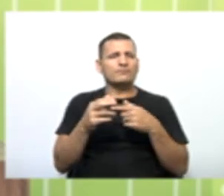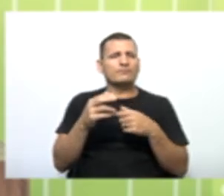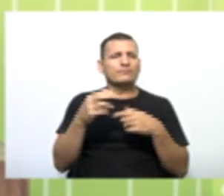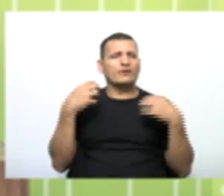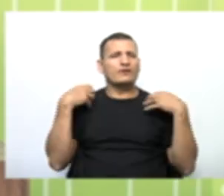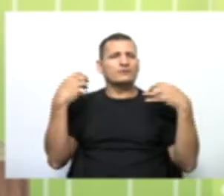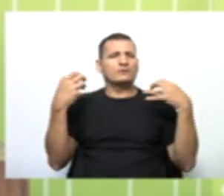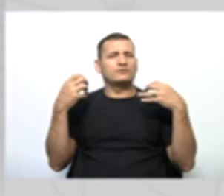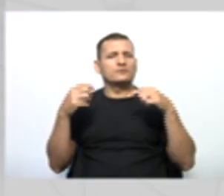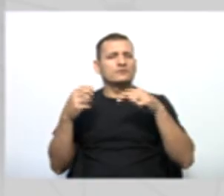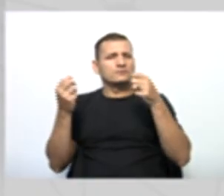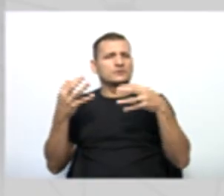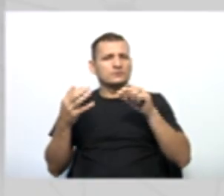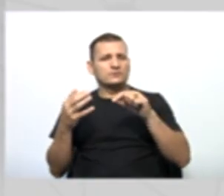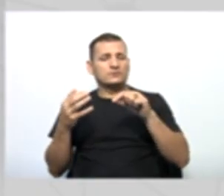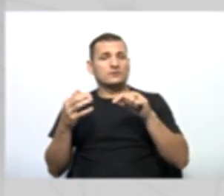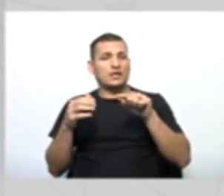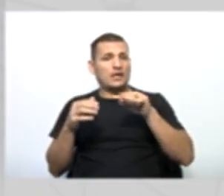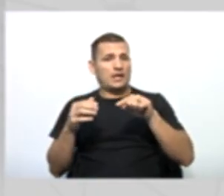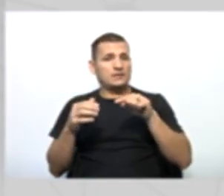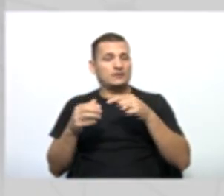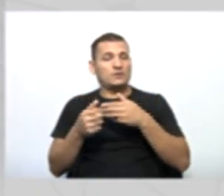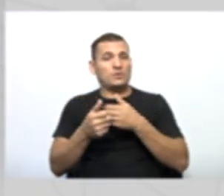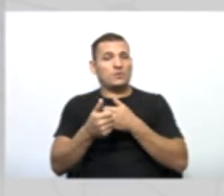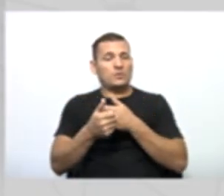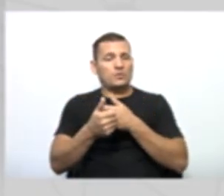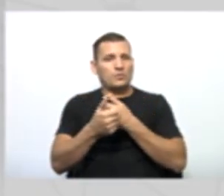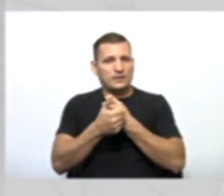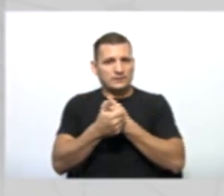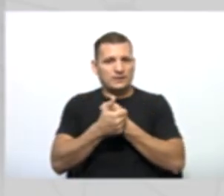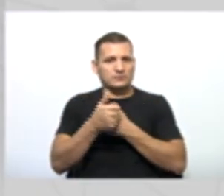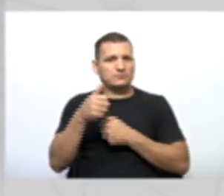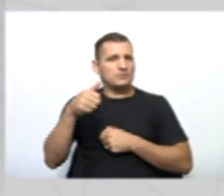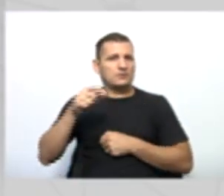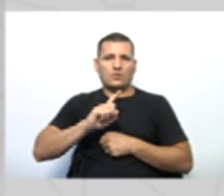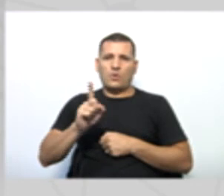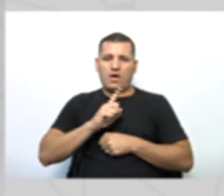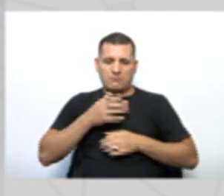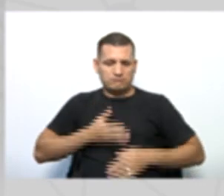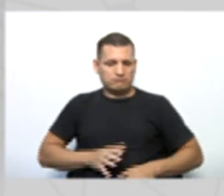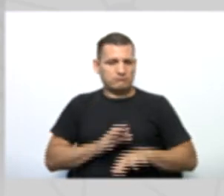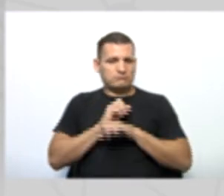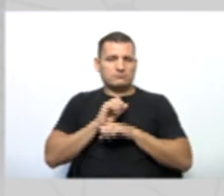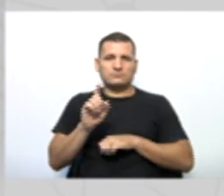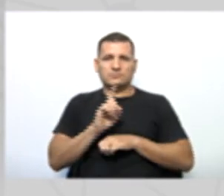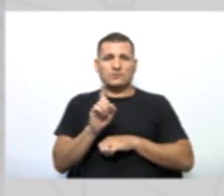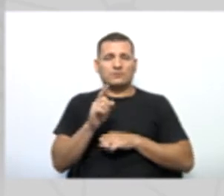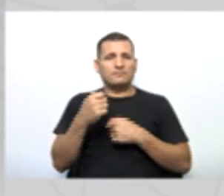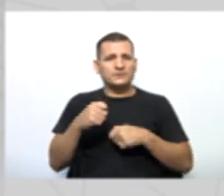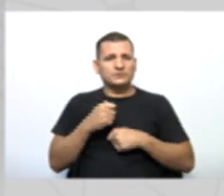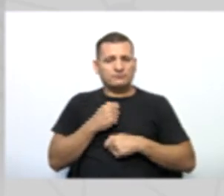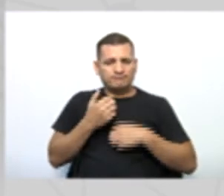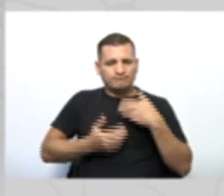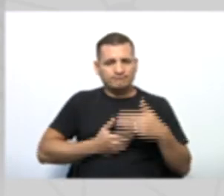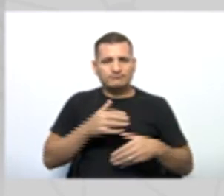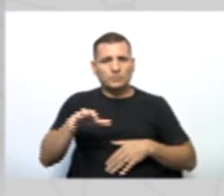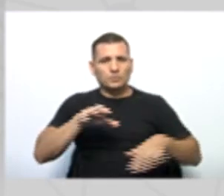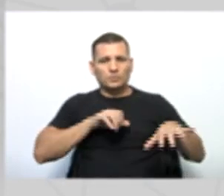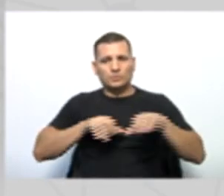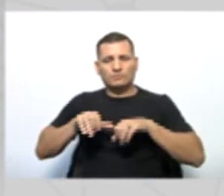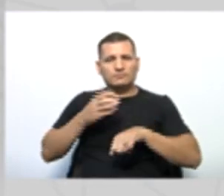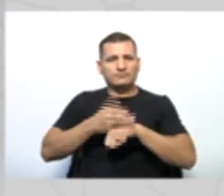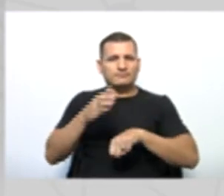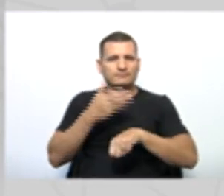Estas virtudes não são inatas, ou seja, elas não nascem com a gente. Elas precisam ser praticadas,